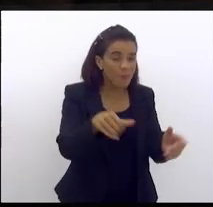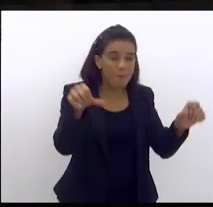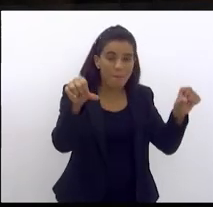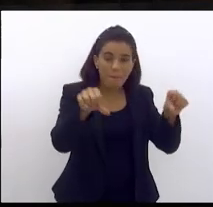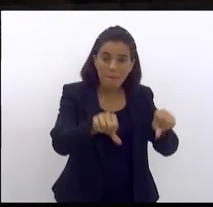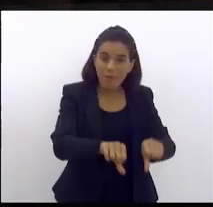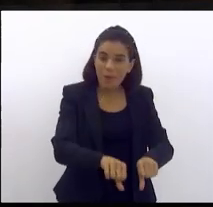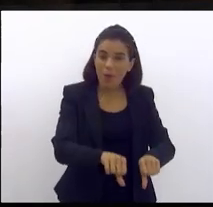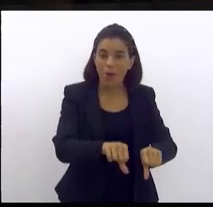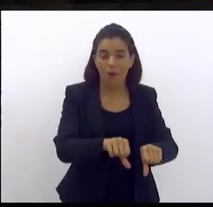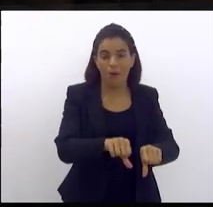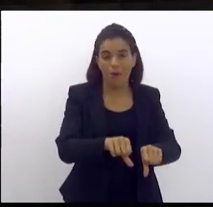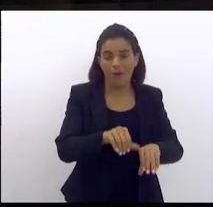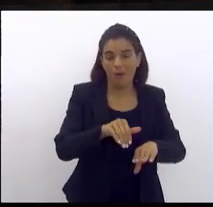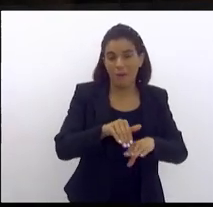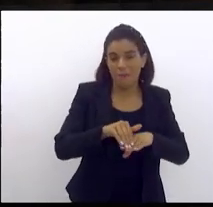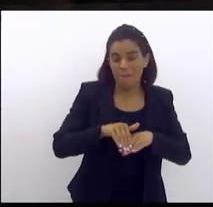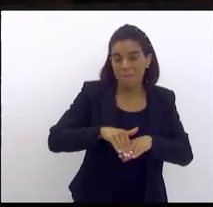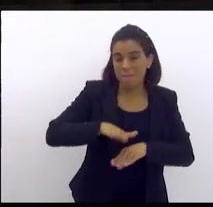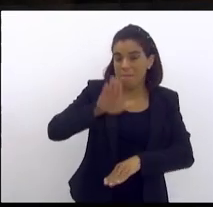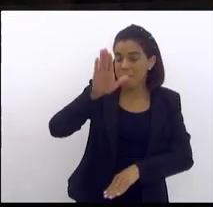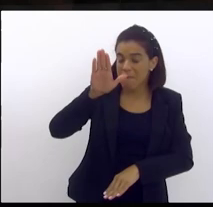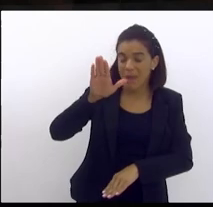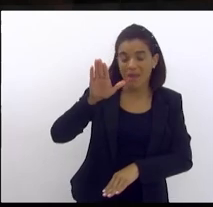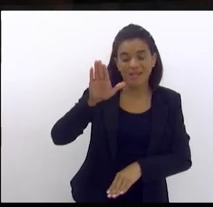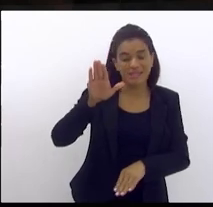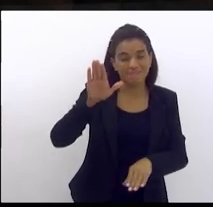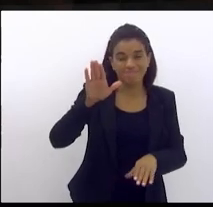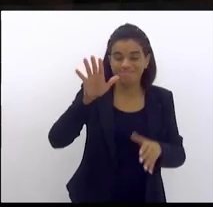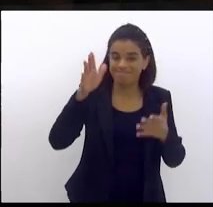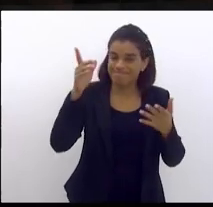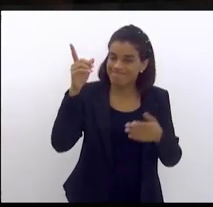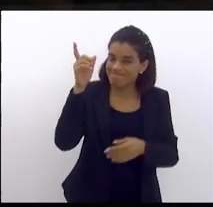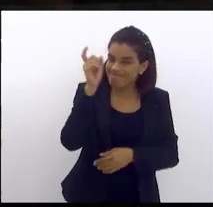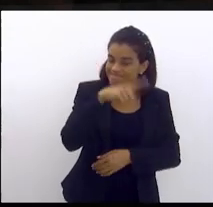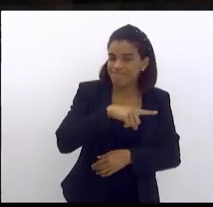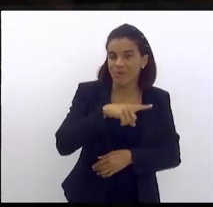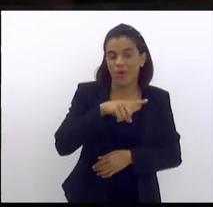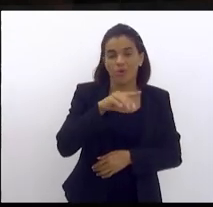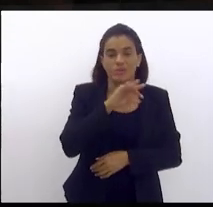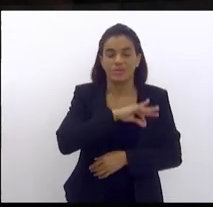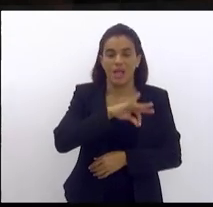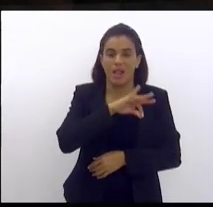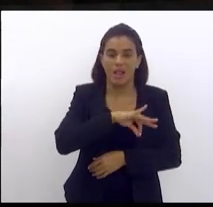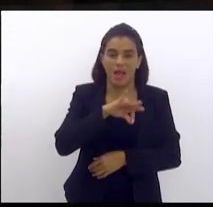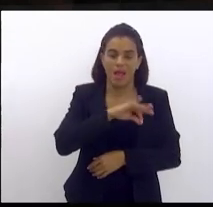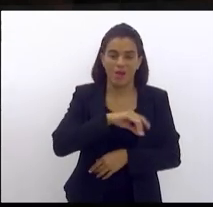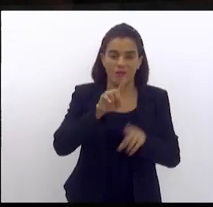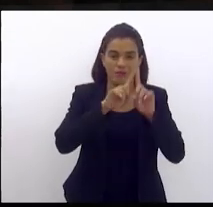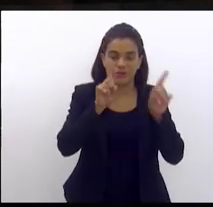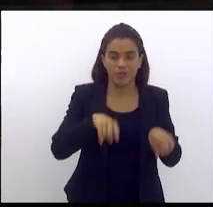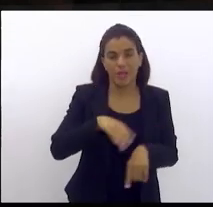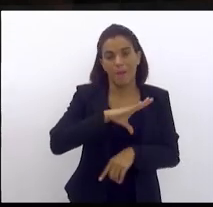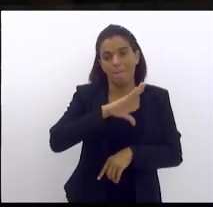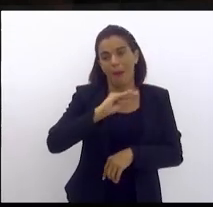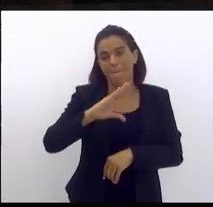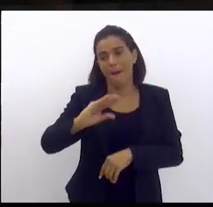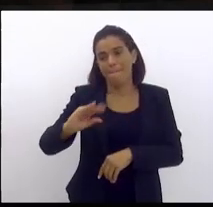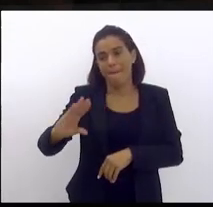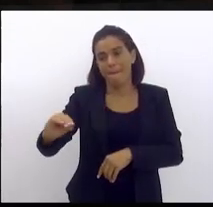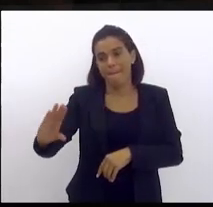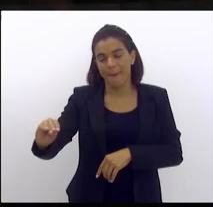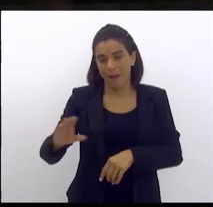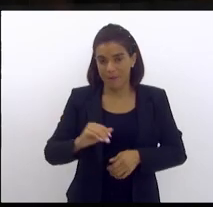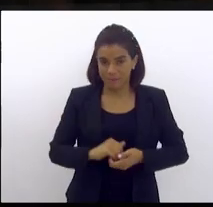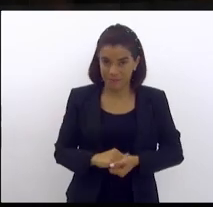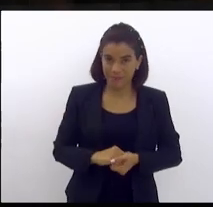é a forma mais deletéria e agravante o atraso de pagamento dos salários né